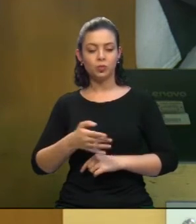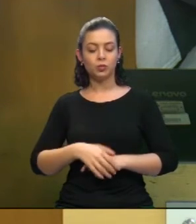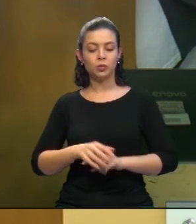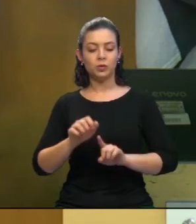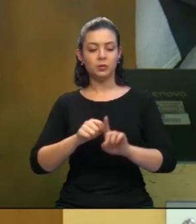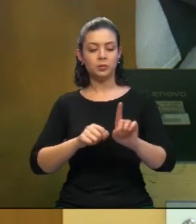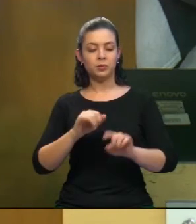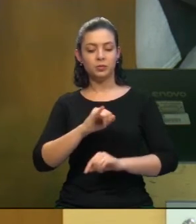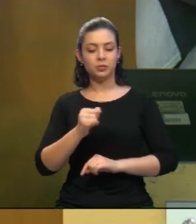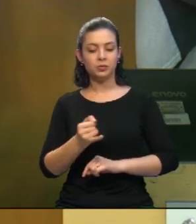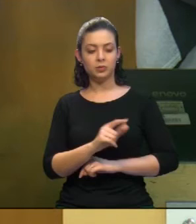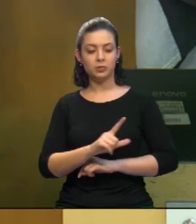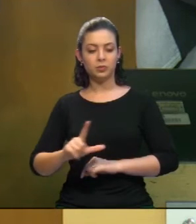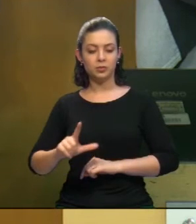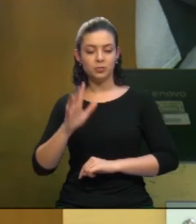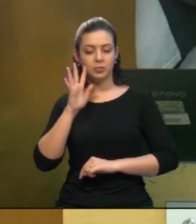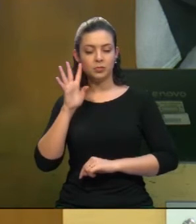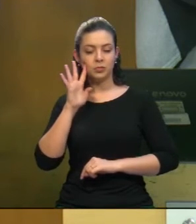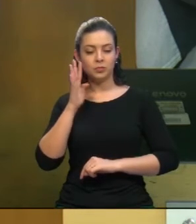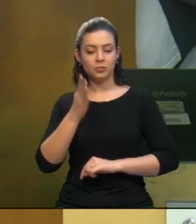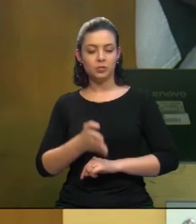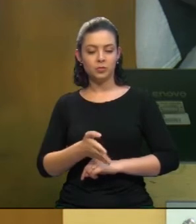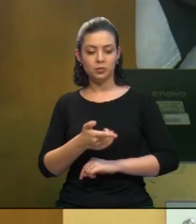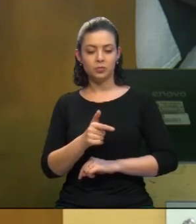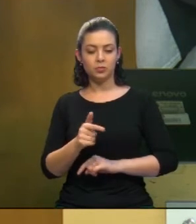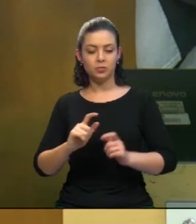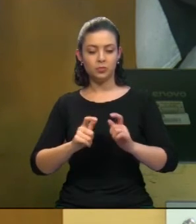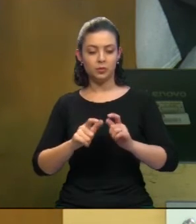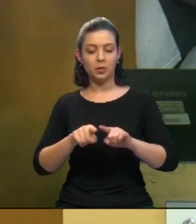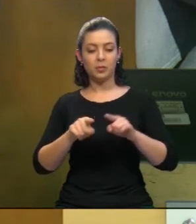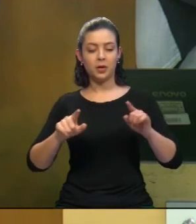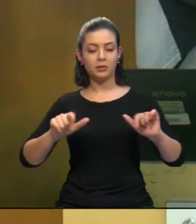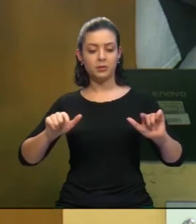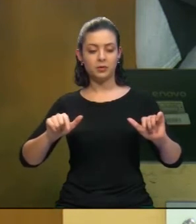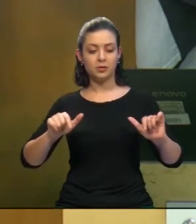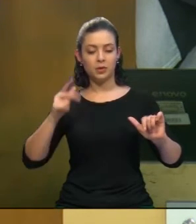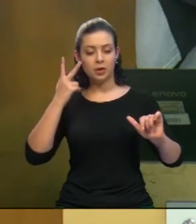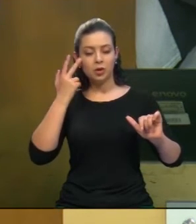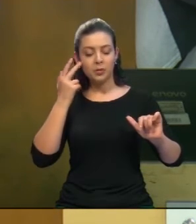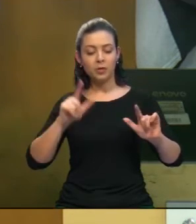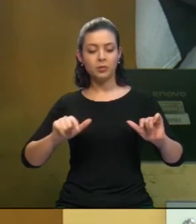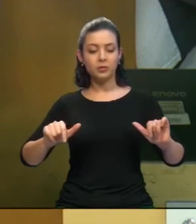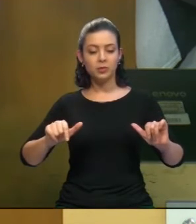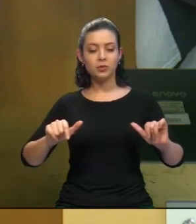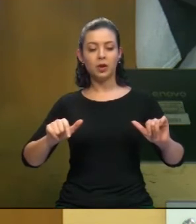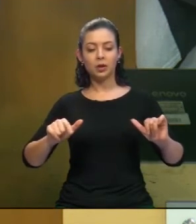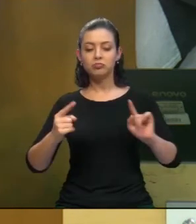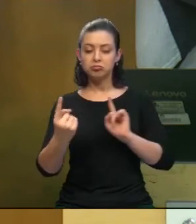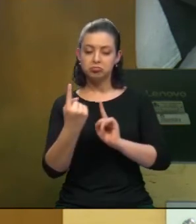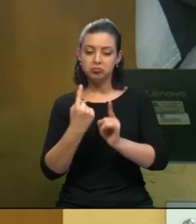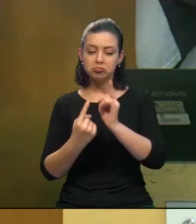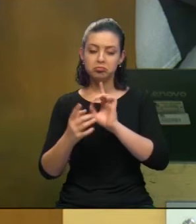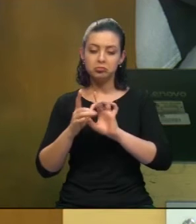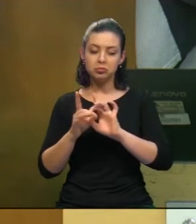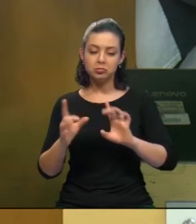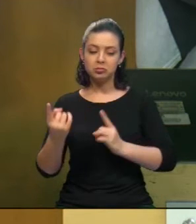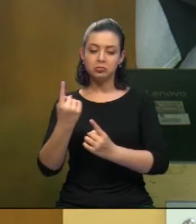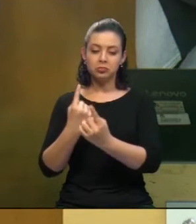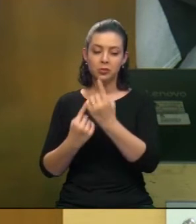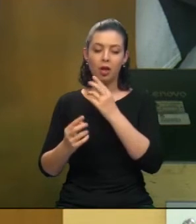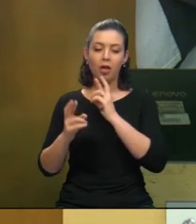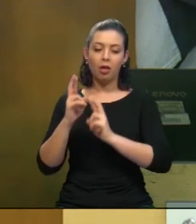mês de julho é na quarta-feira no caso de fora isso gabinete é rotina normal do dia a dia estaremos atendendo